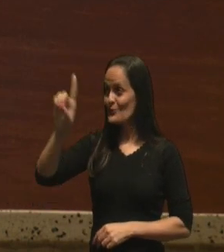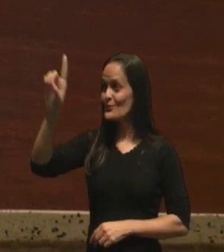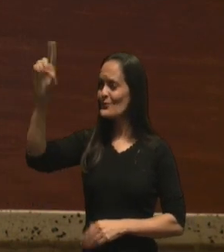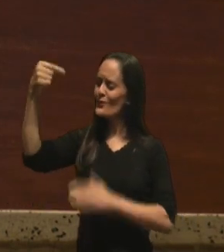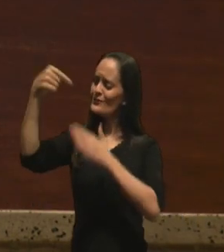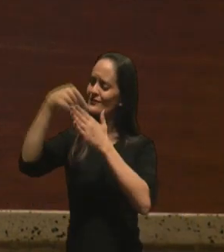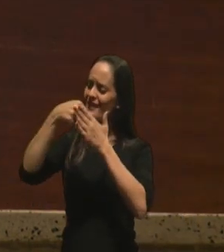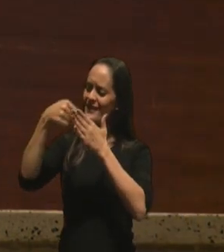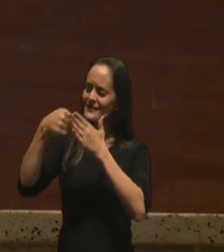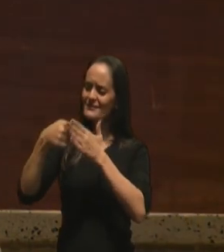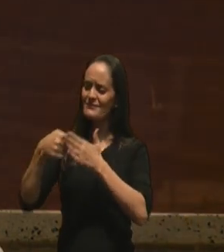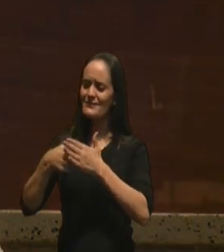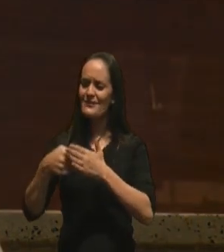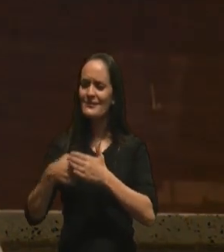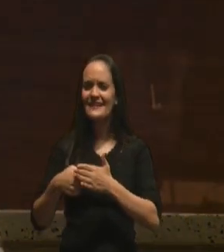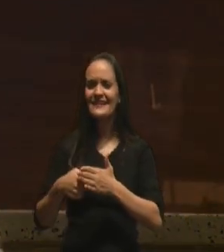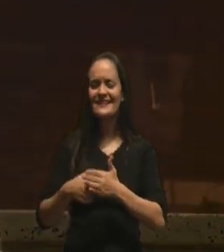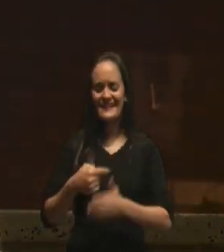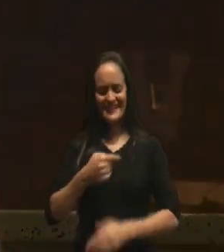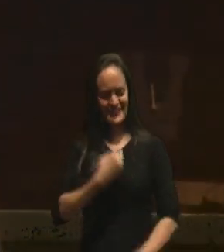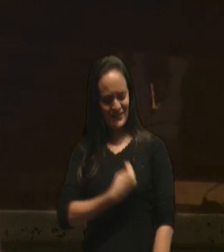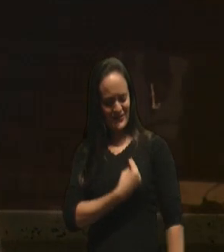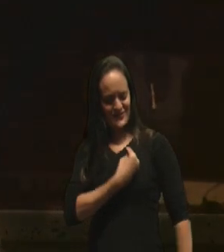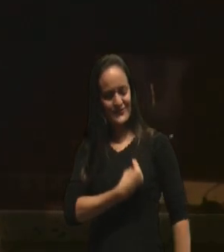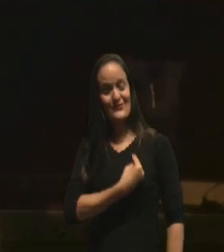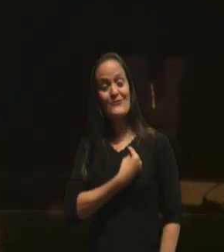mim. Tu sondas meu